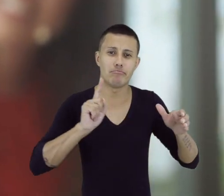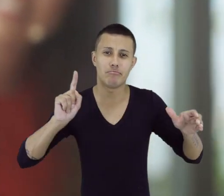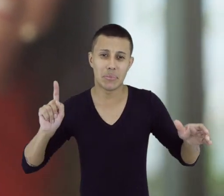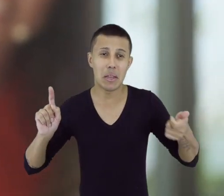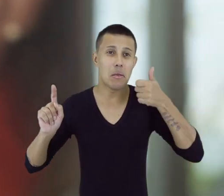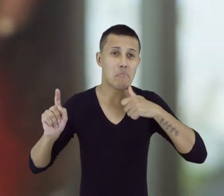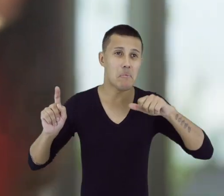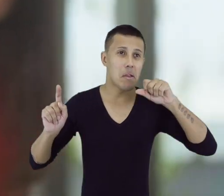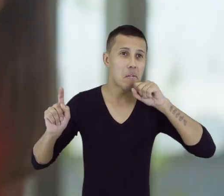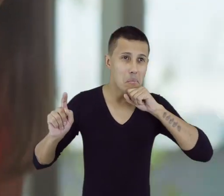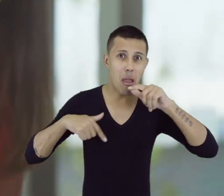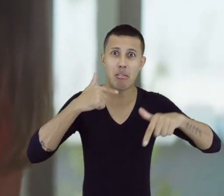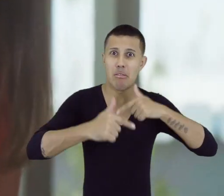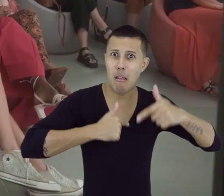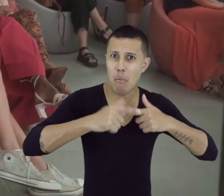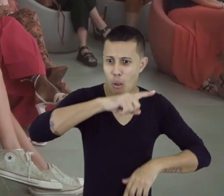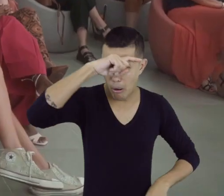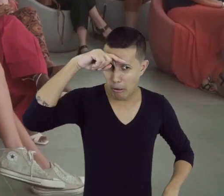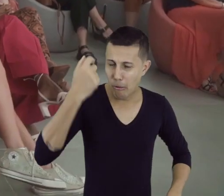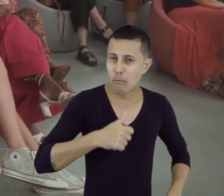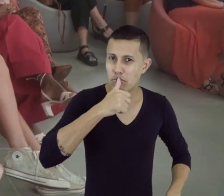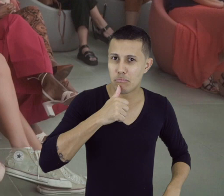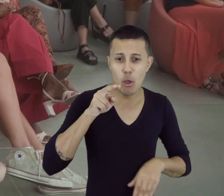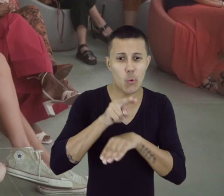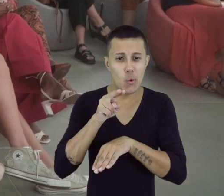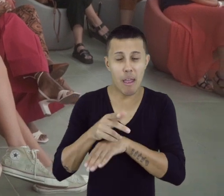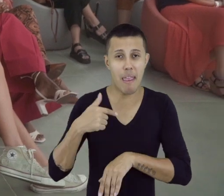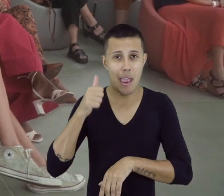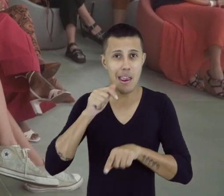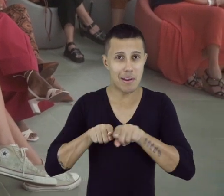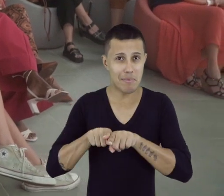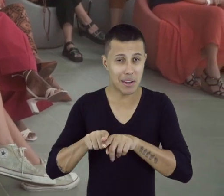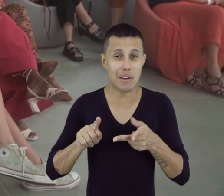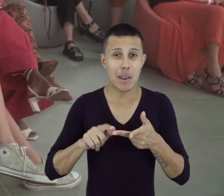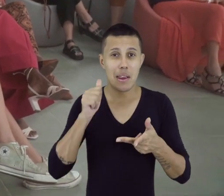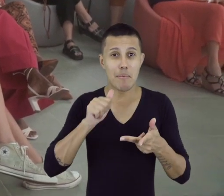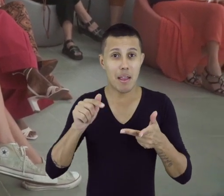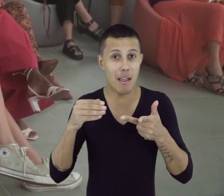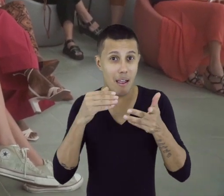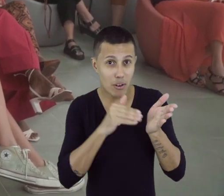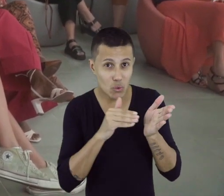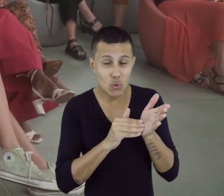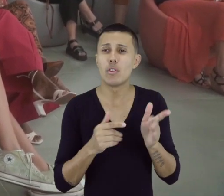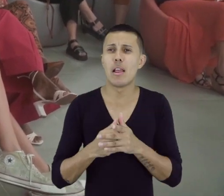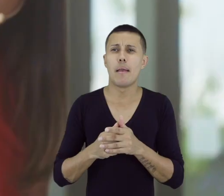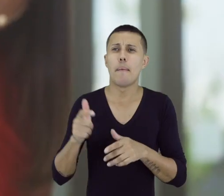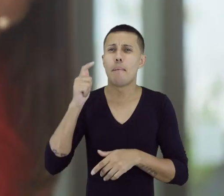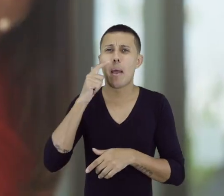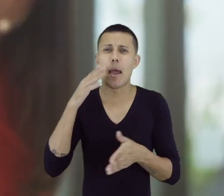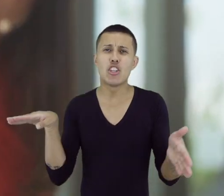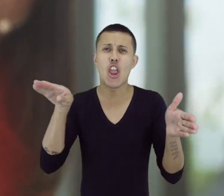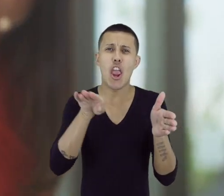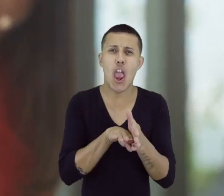e que fazia minha mãe ter que se desdobrar em mil para criar eu, minha irmã gêmea, minha irmã mais nova. E quando meu pai voltava dessas viagens,